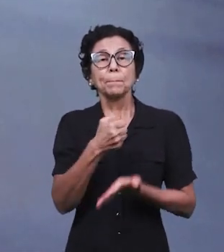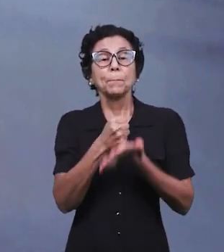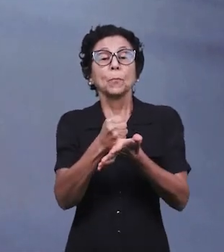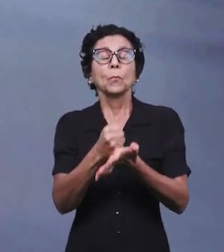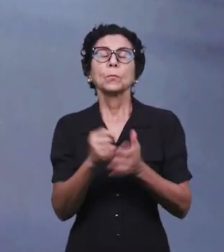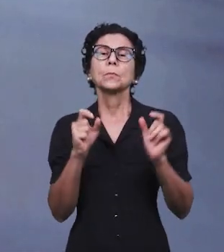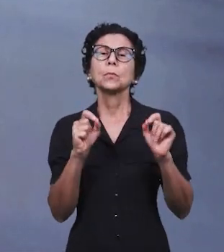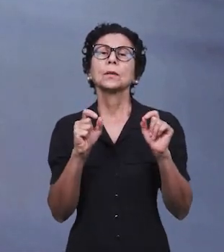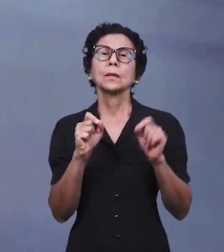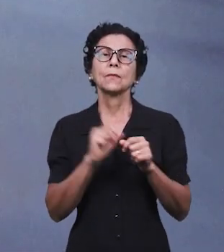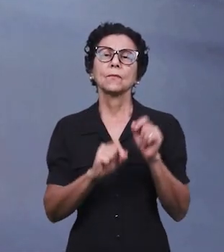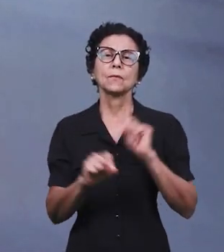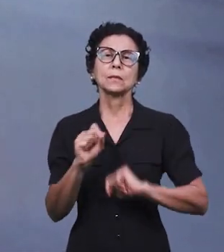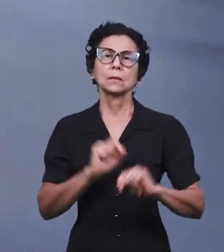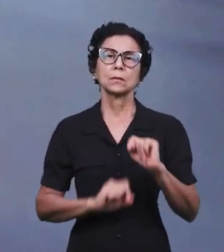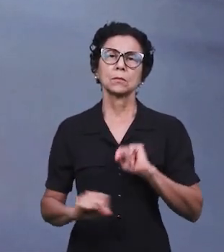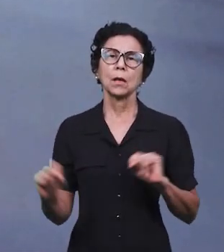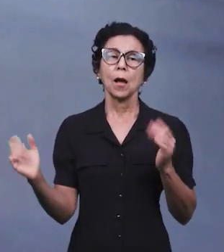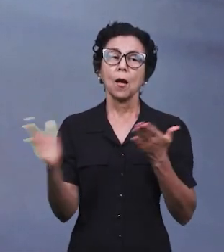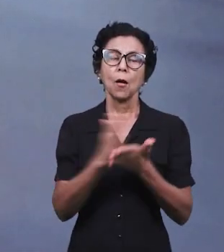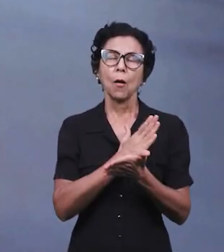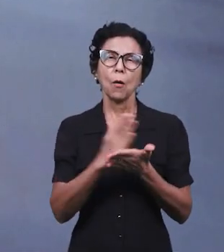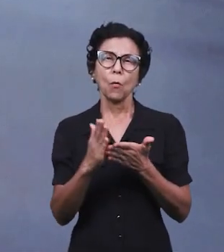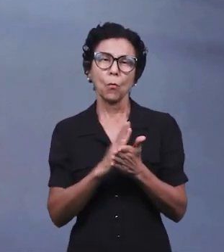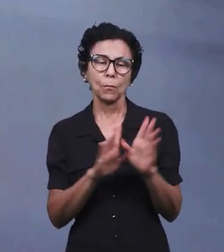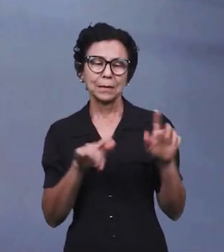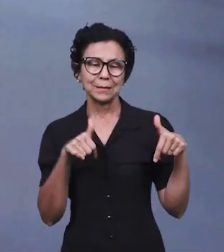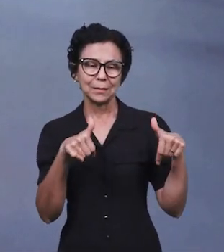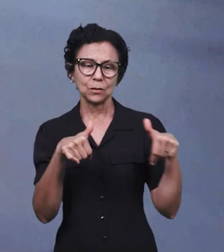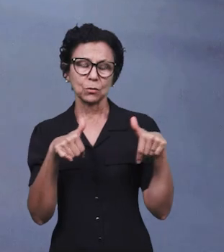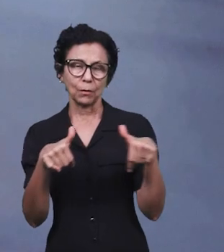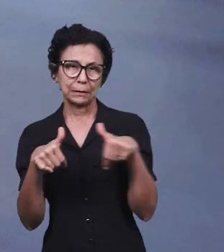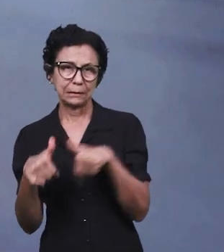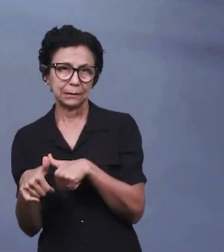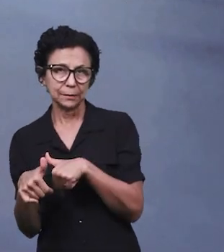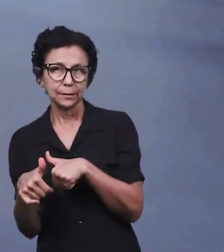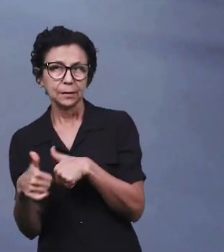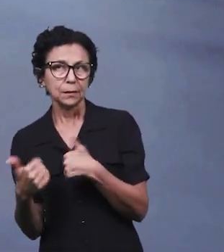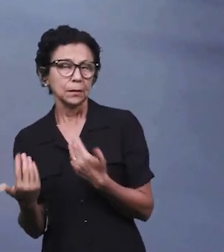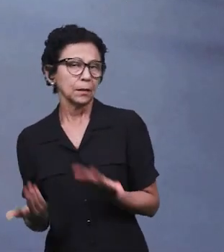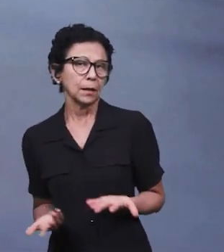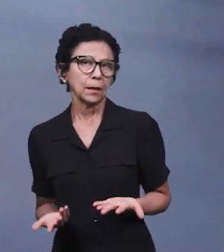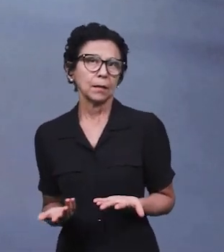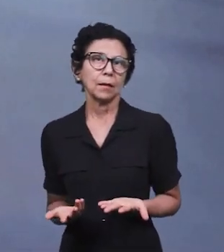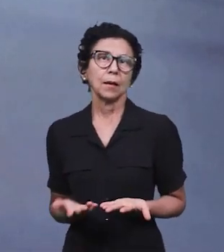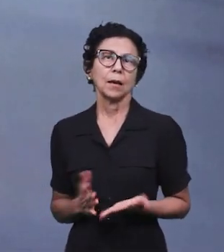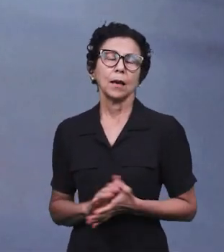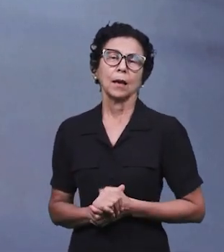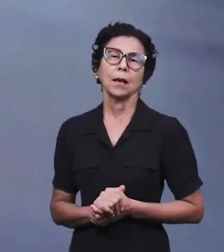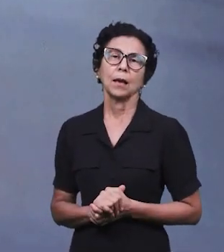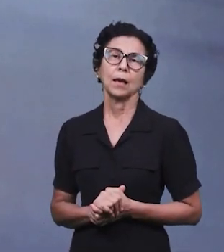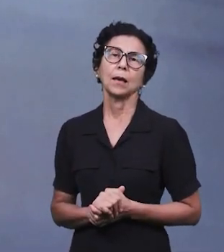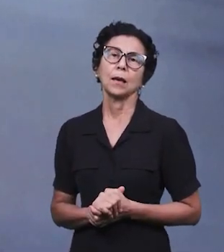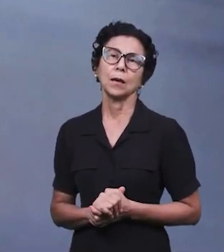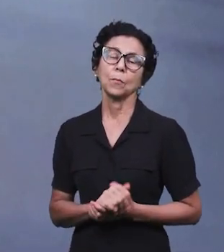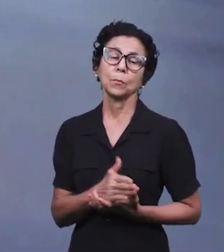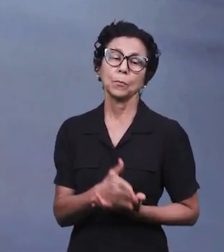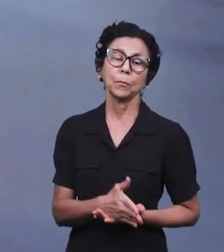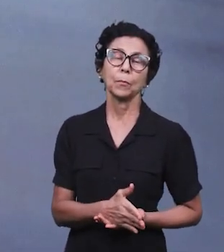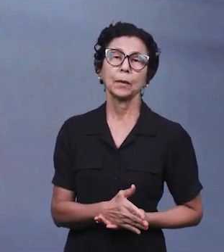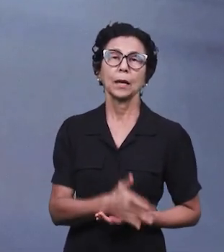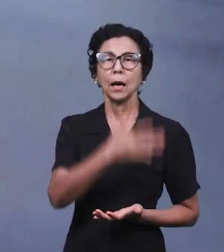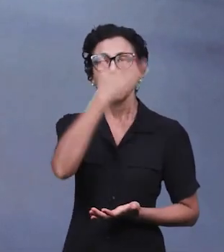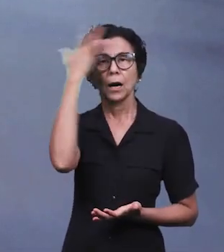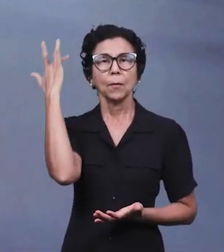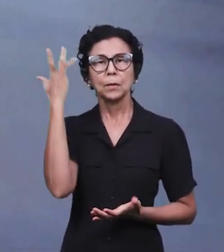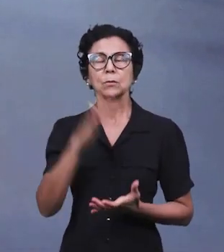que você fazer alguns procedimentos para manter o suporte básico de vida, que é o quê? A